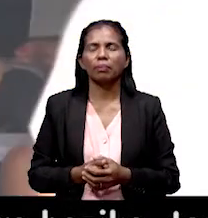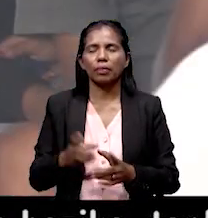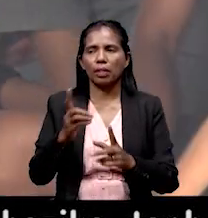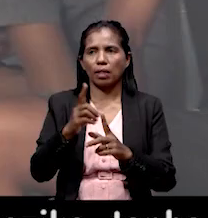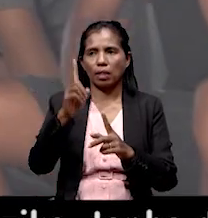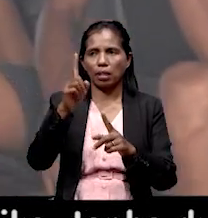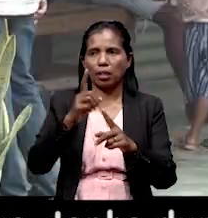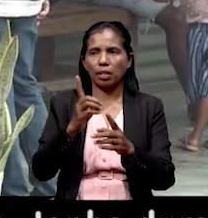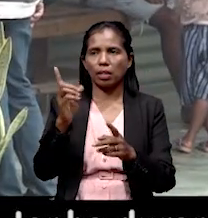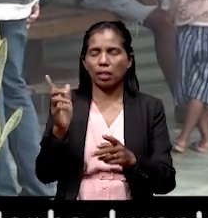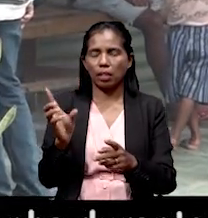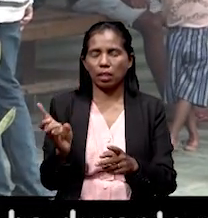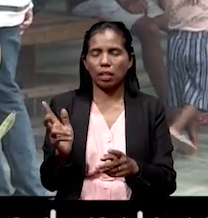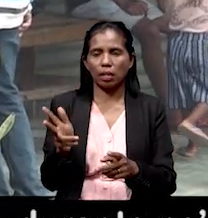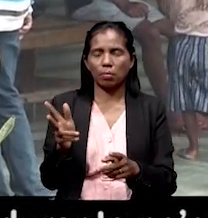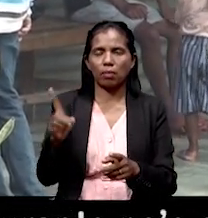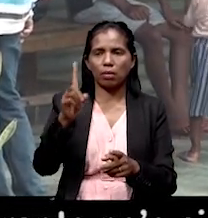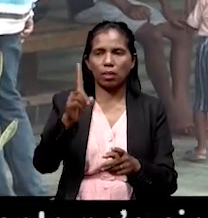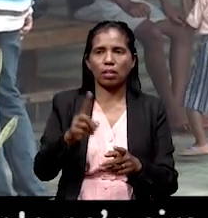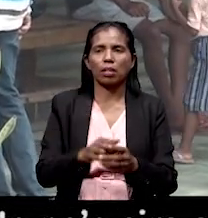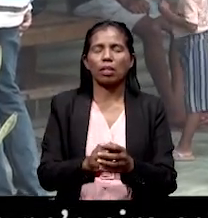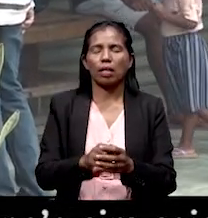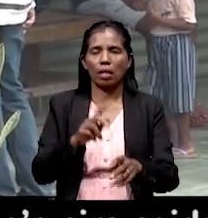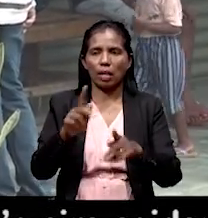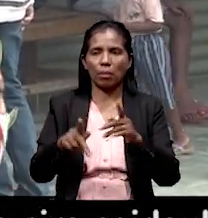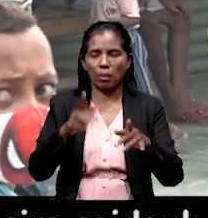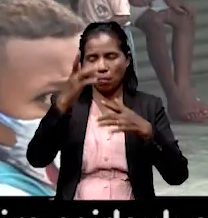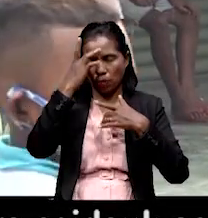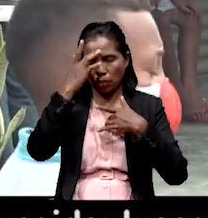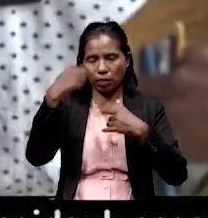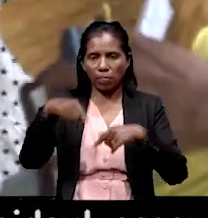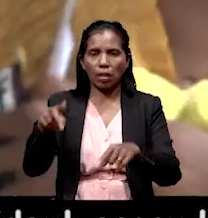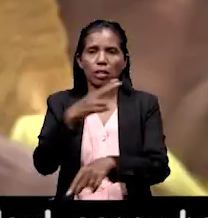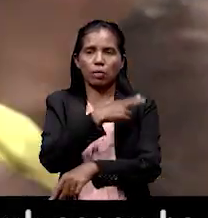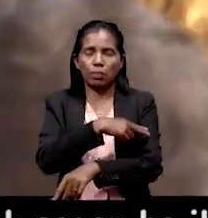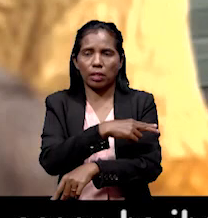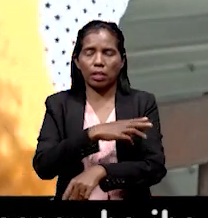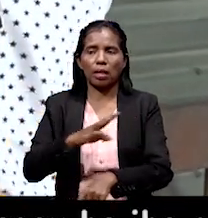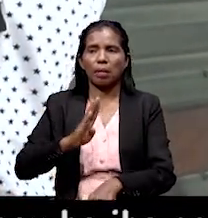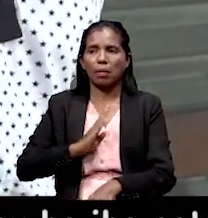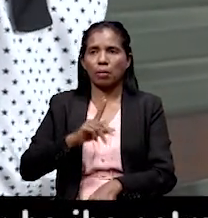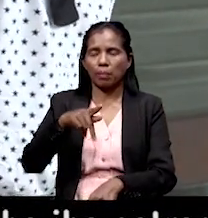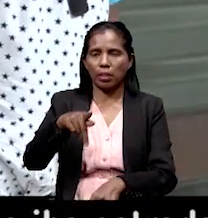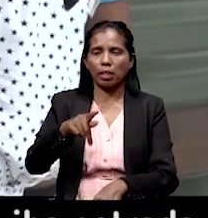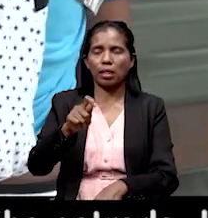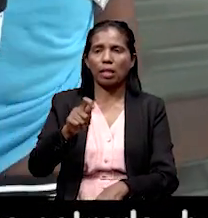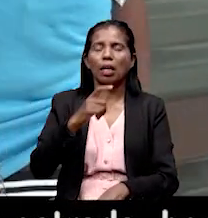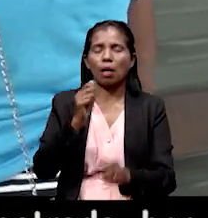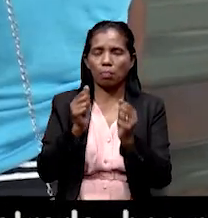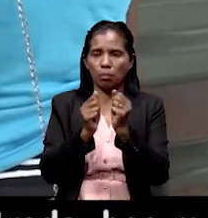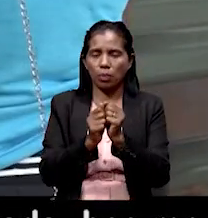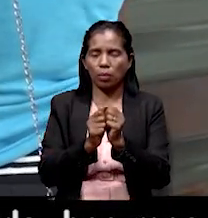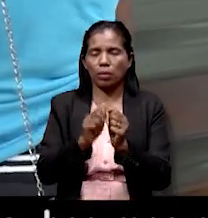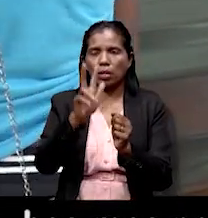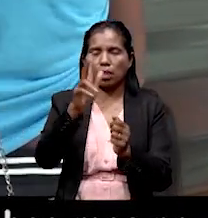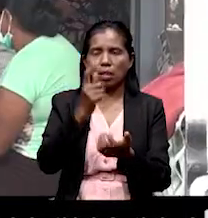ida fulan novembro tinang ne, paciente nebe halo tratamento iha clínica Barupité hamutu krihun to lu resing. Husi número ne